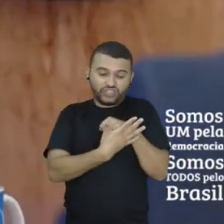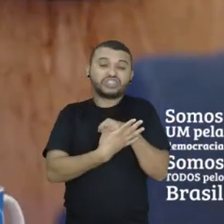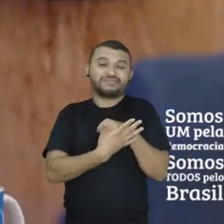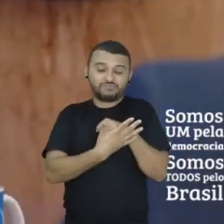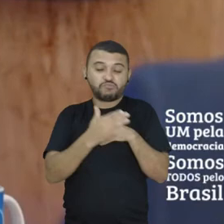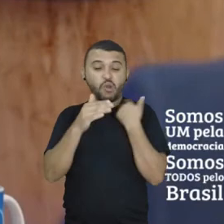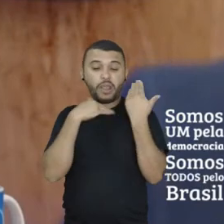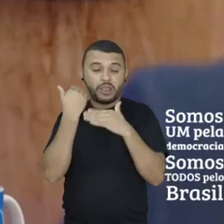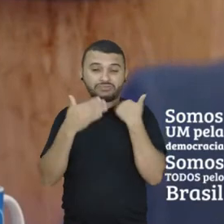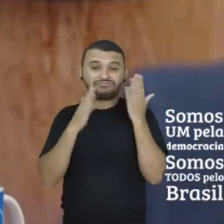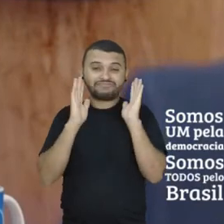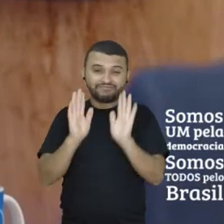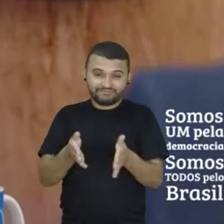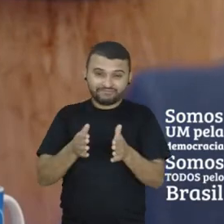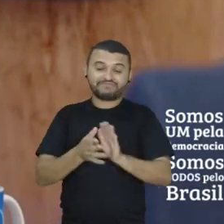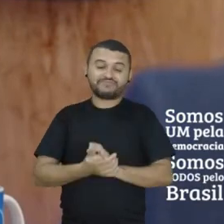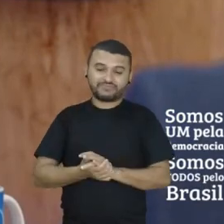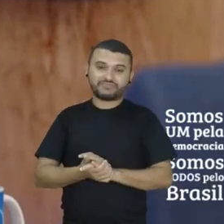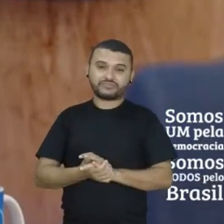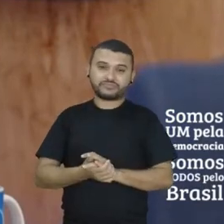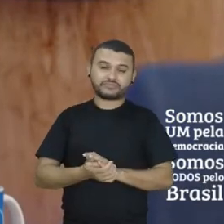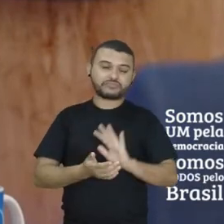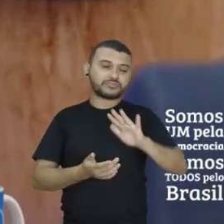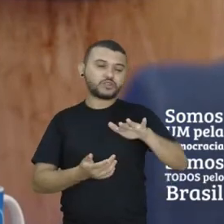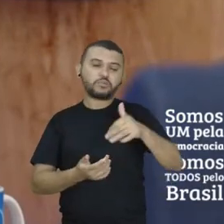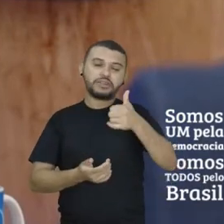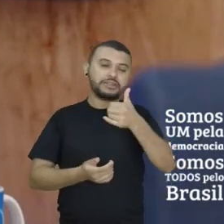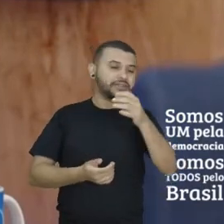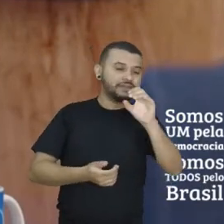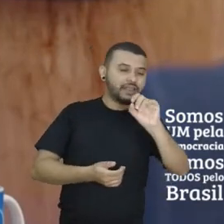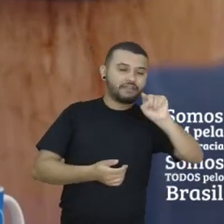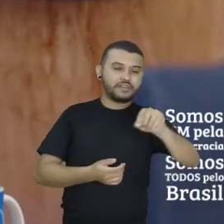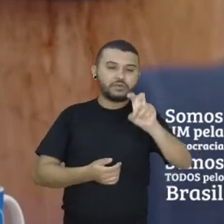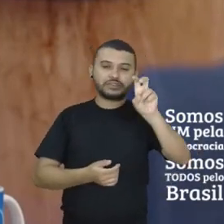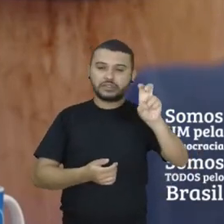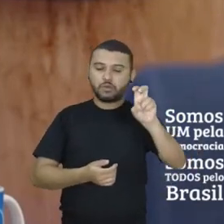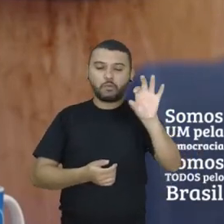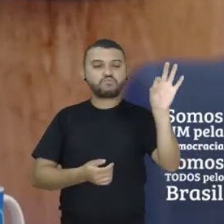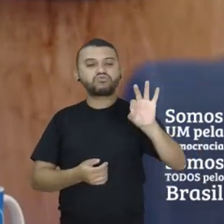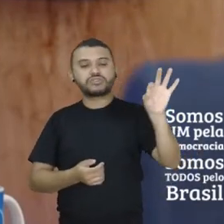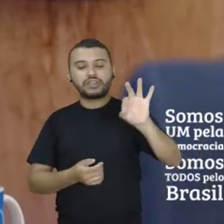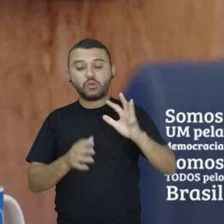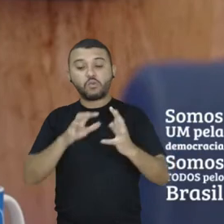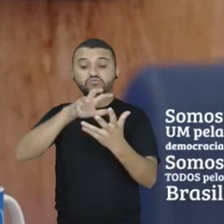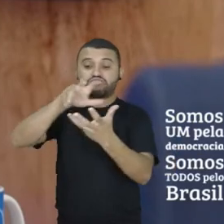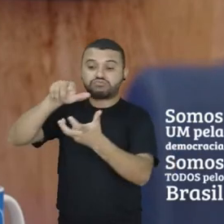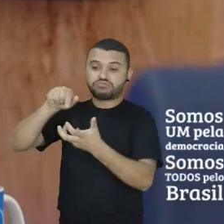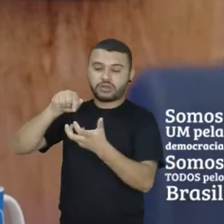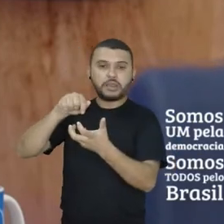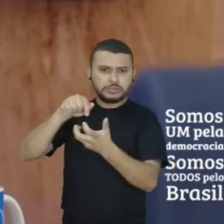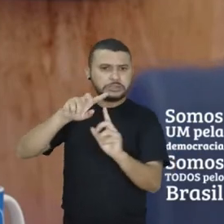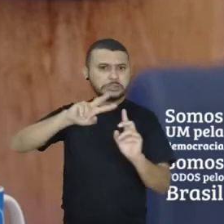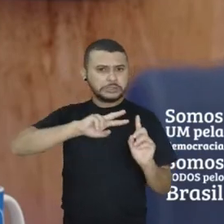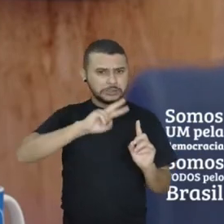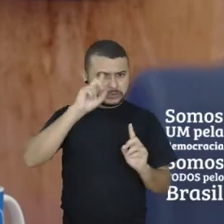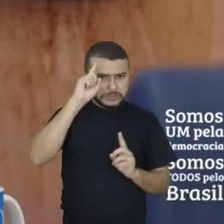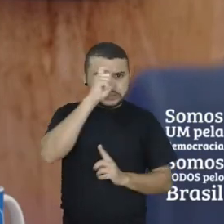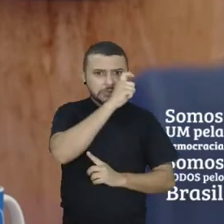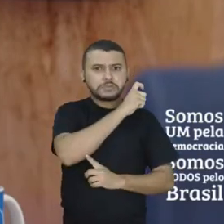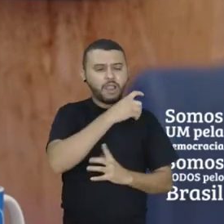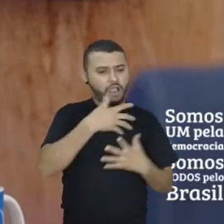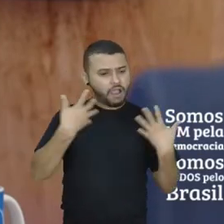população, tivemos 10,5% das mortes de Covid do mundo, 3 vezes mais do que